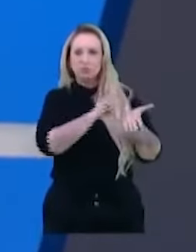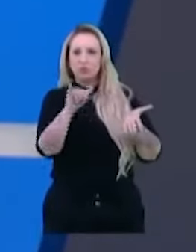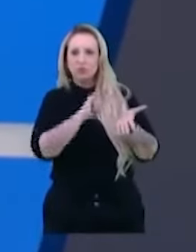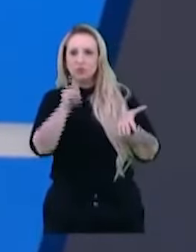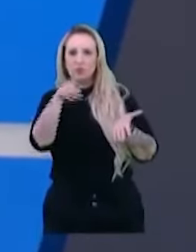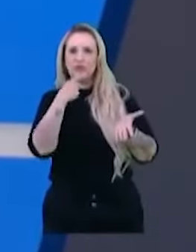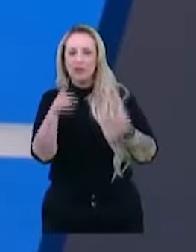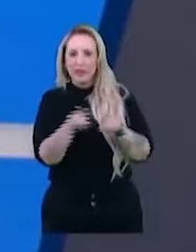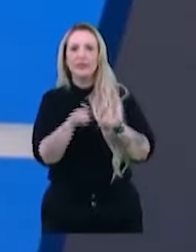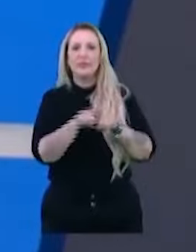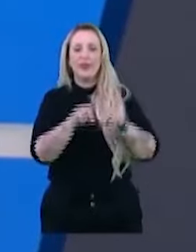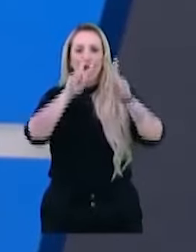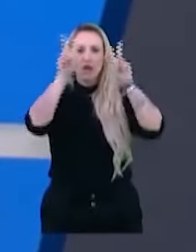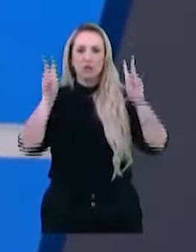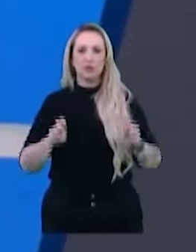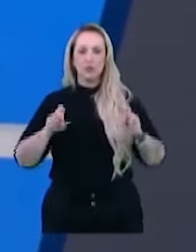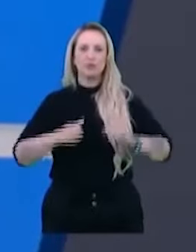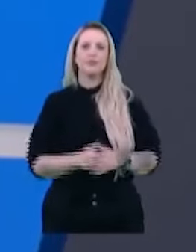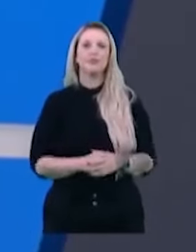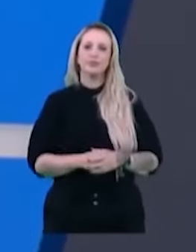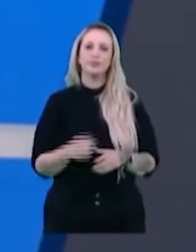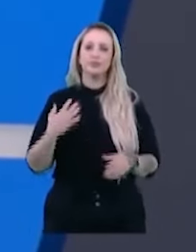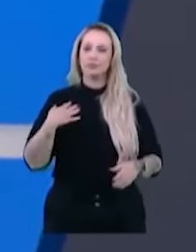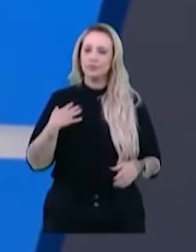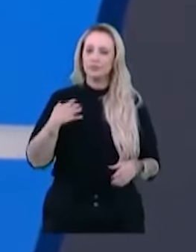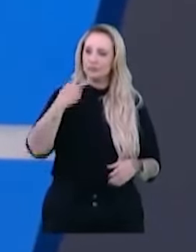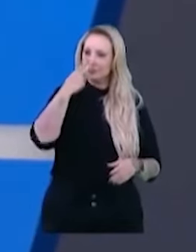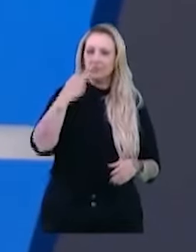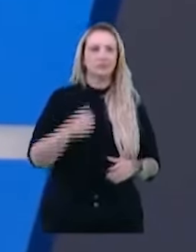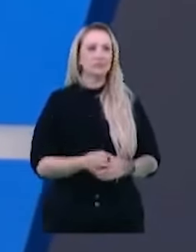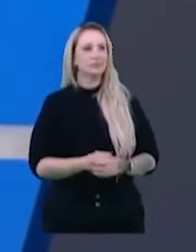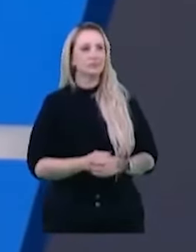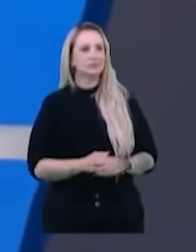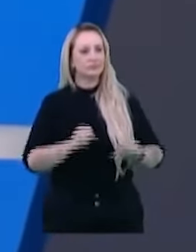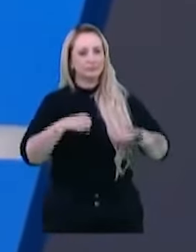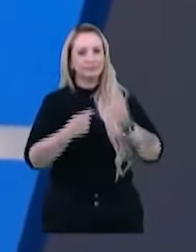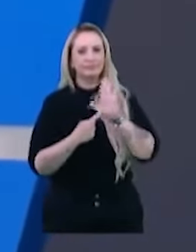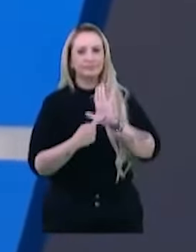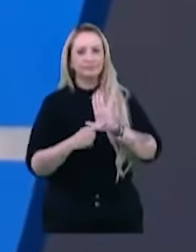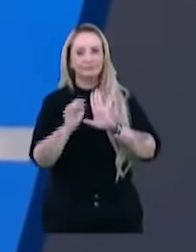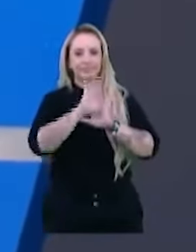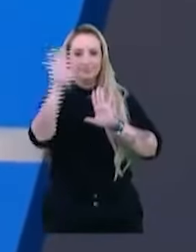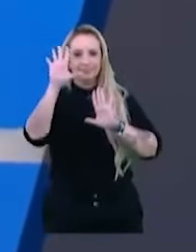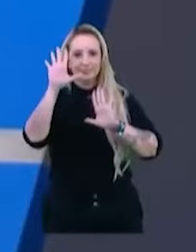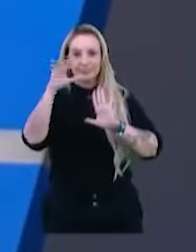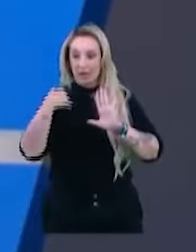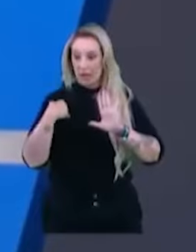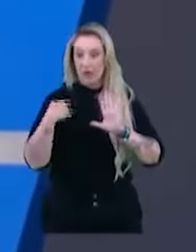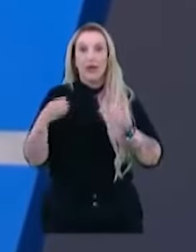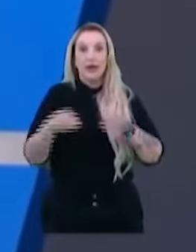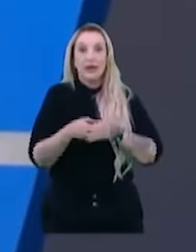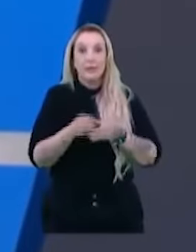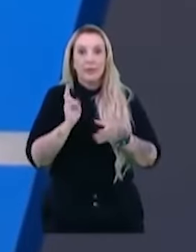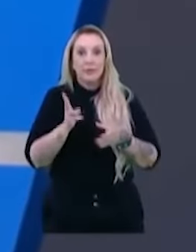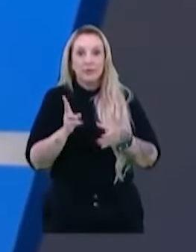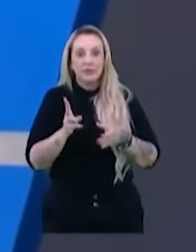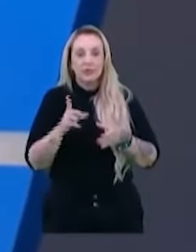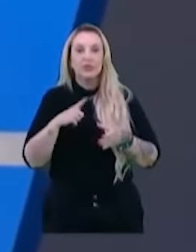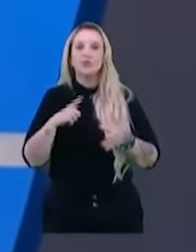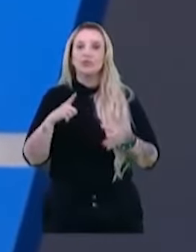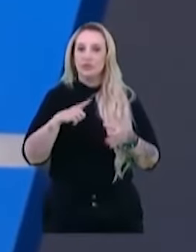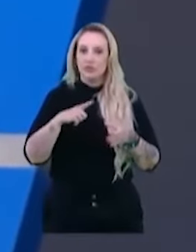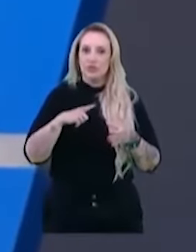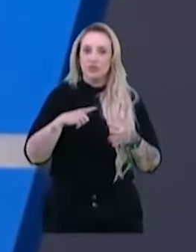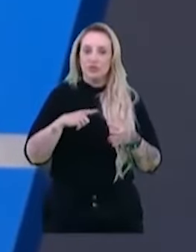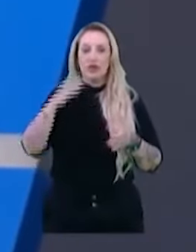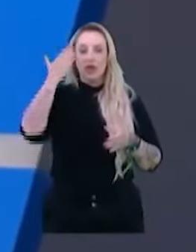também tratando desse assunto. E eu acho que isso reforçou uma coisa, e eu e a minha equipe tivemos